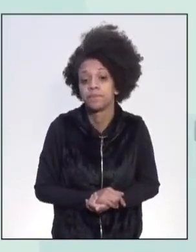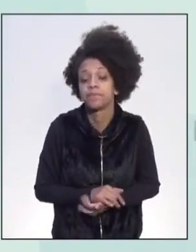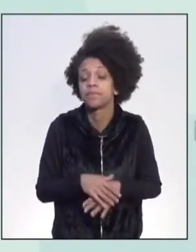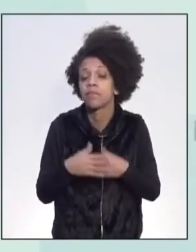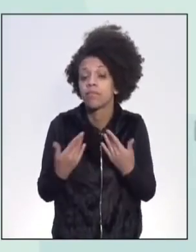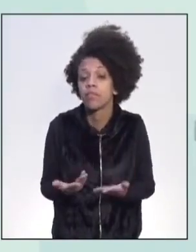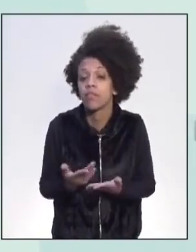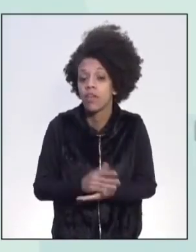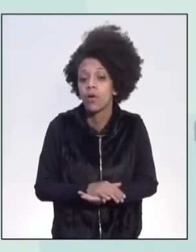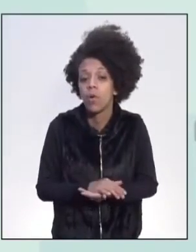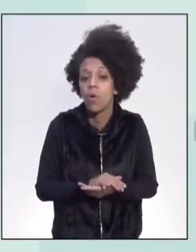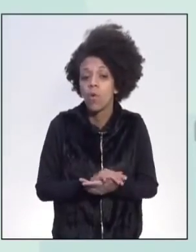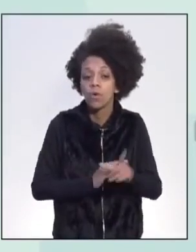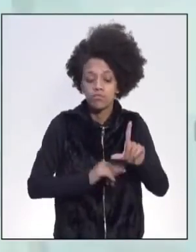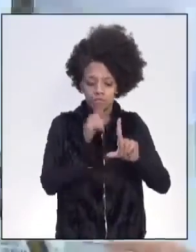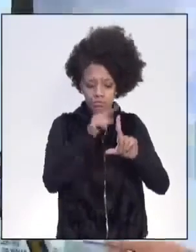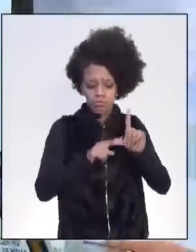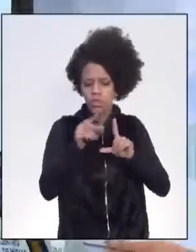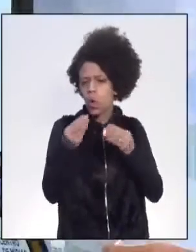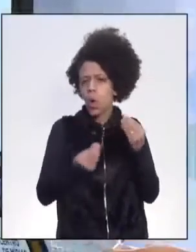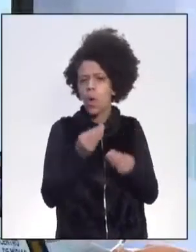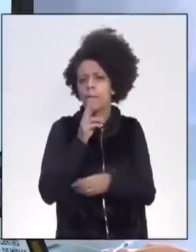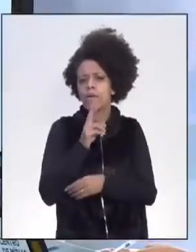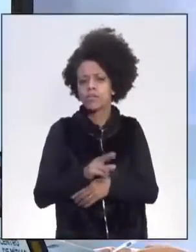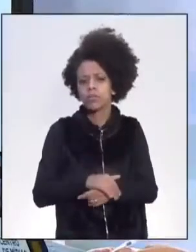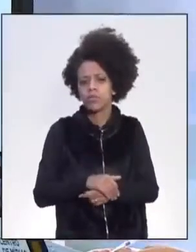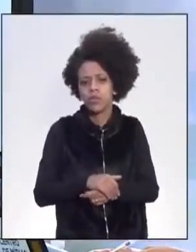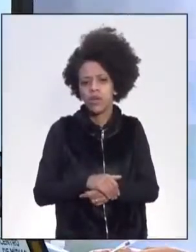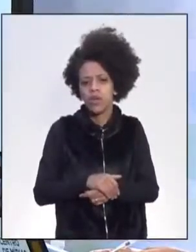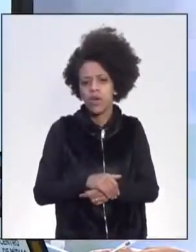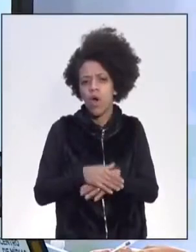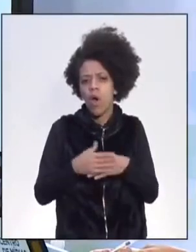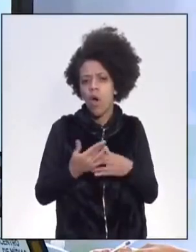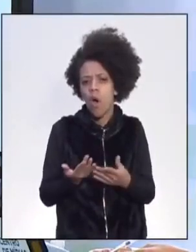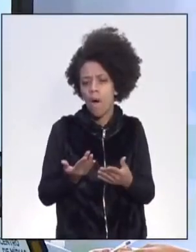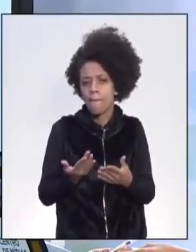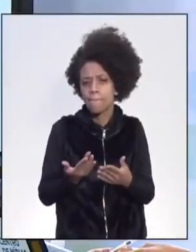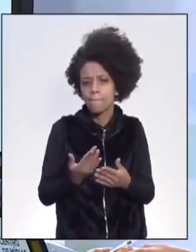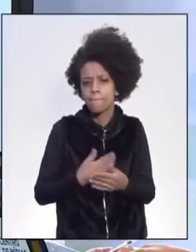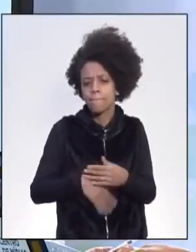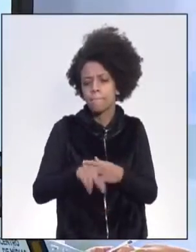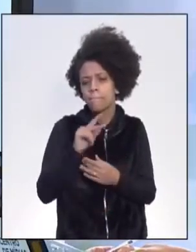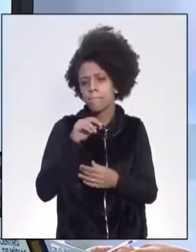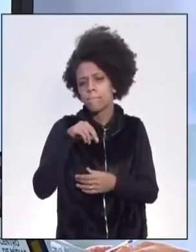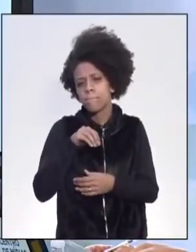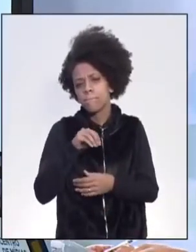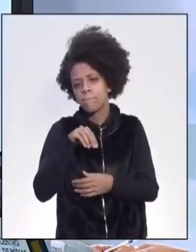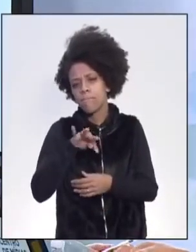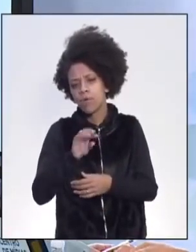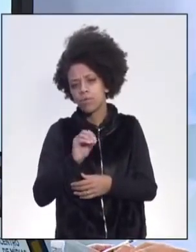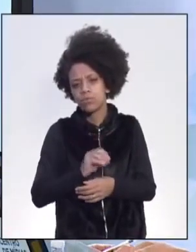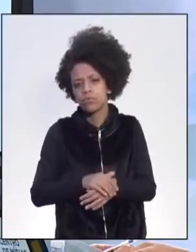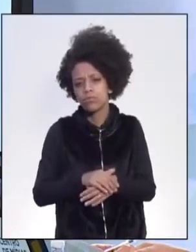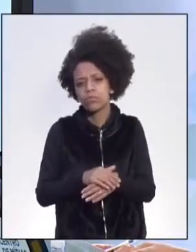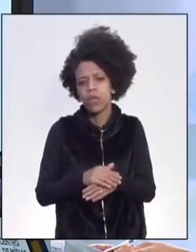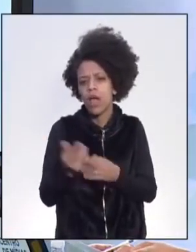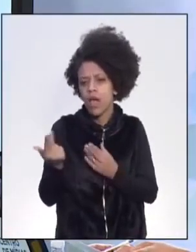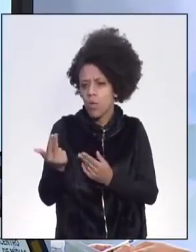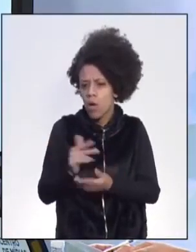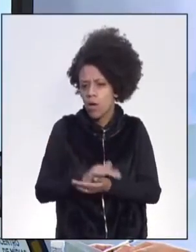Então, como isso é um ponto, como que eu vou responder esse ponto? Olha, o ponto está em cima do eixo Y. Então, é que nem esse do eixo